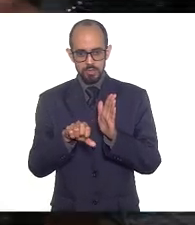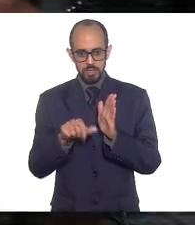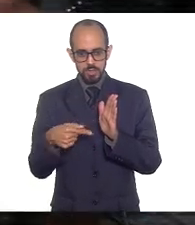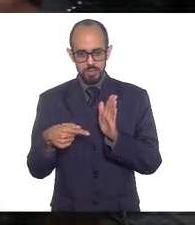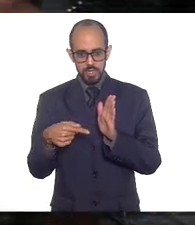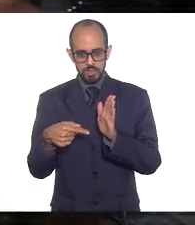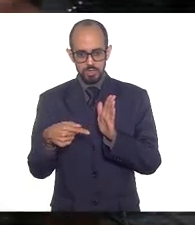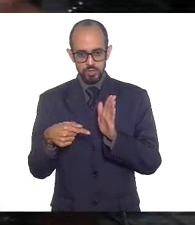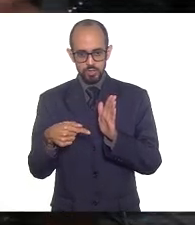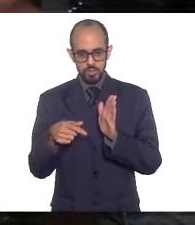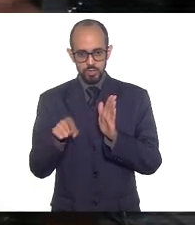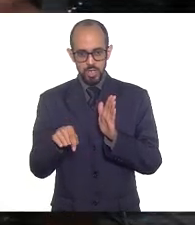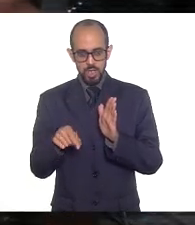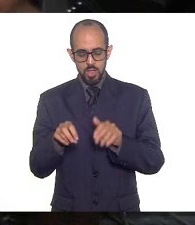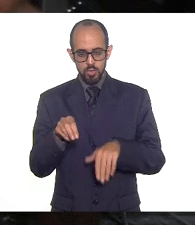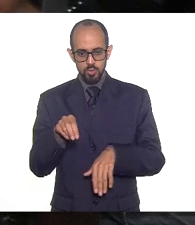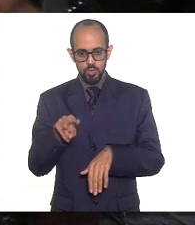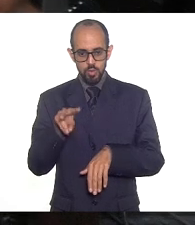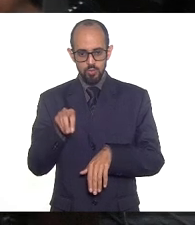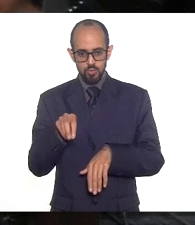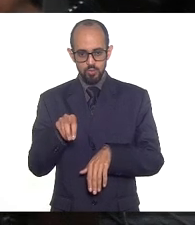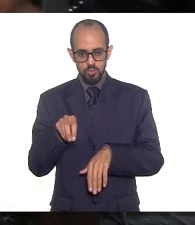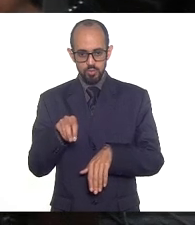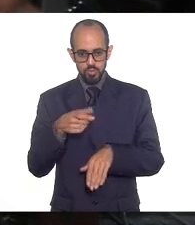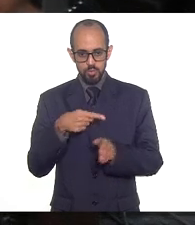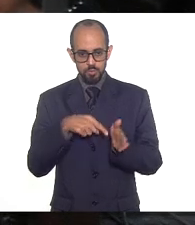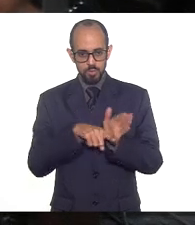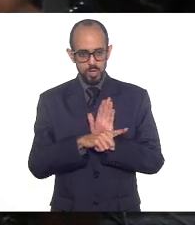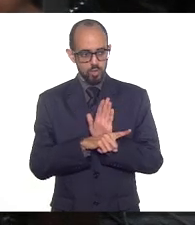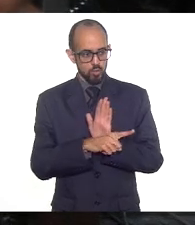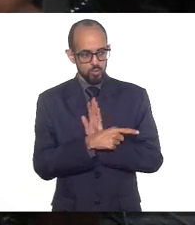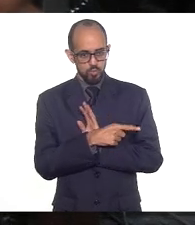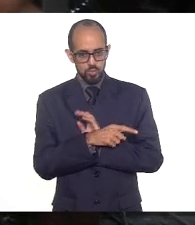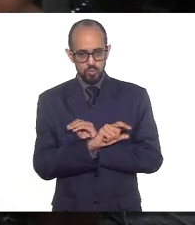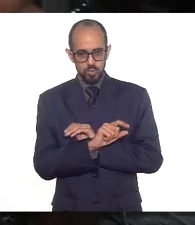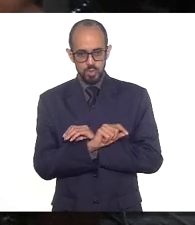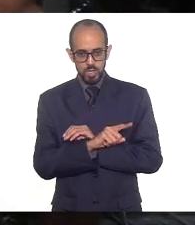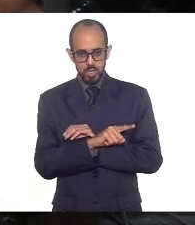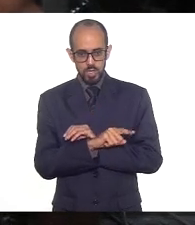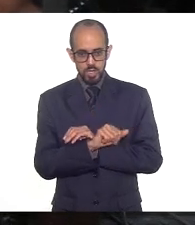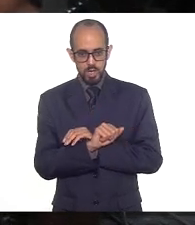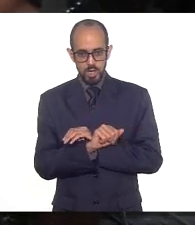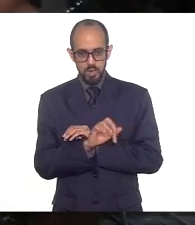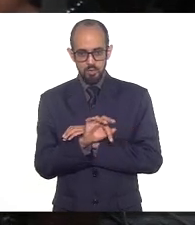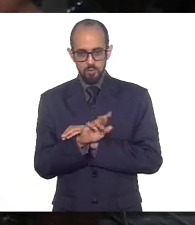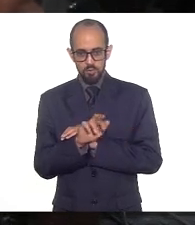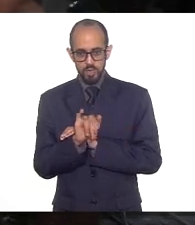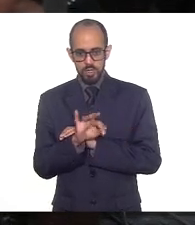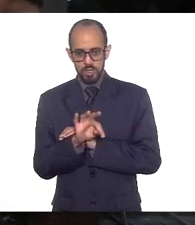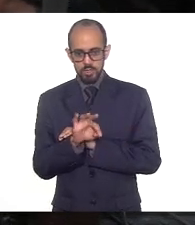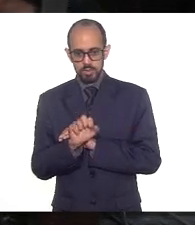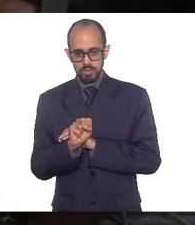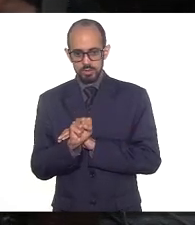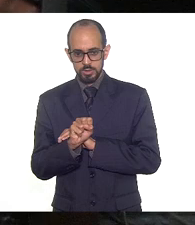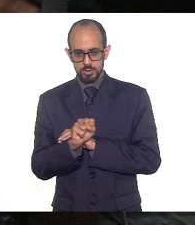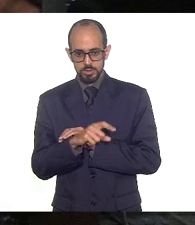da autoria da bancada do novo pergunto meia colorida Alexandre Freitas